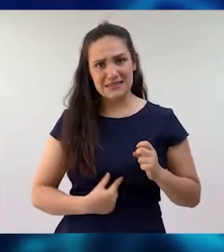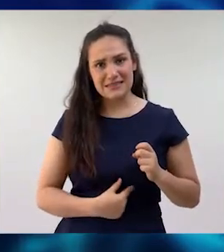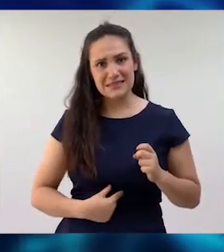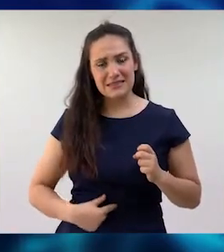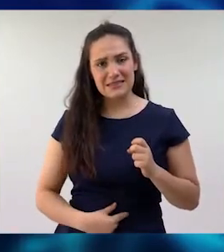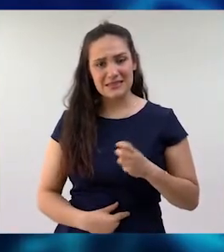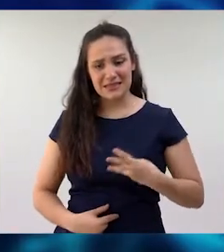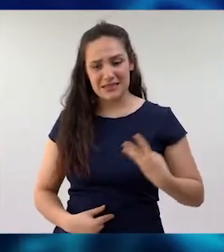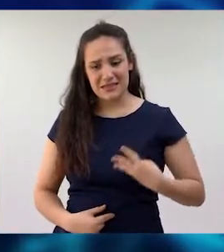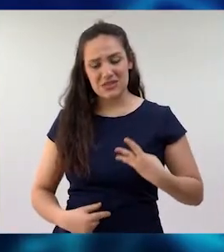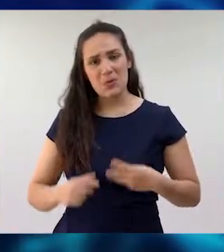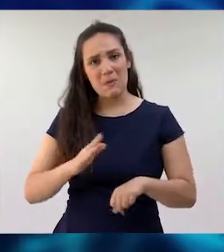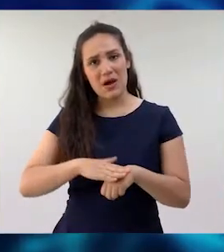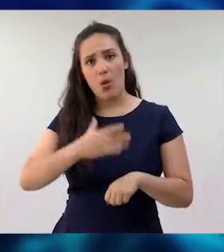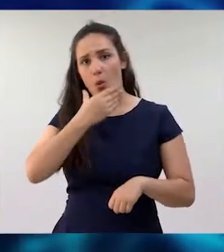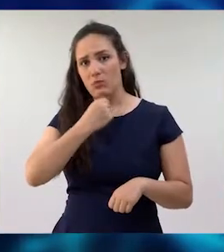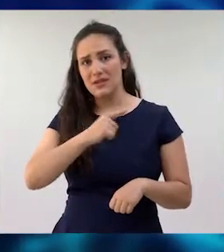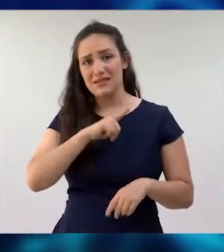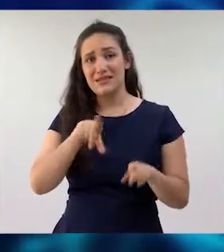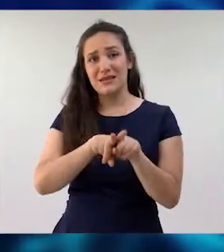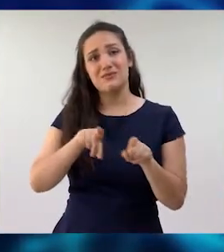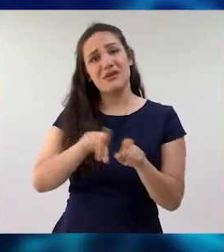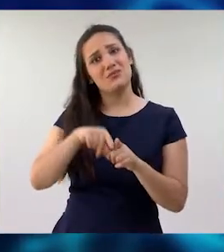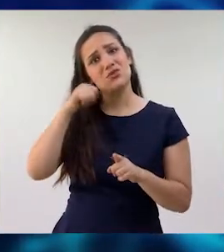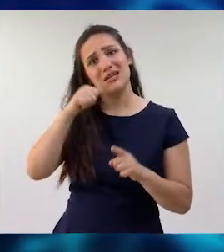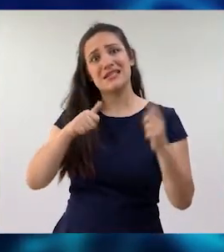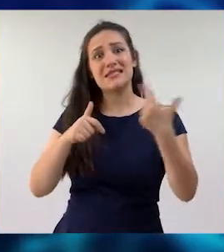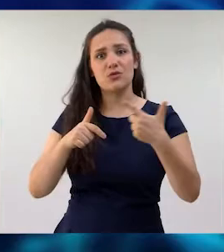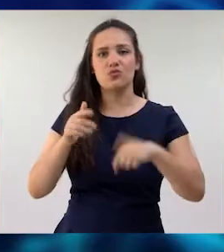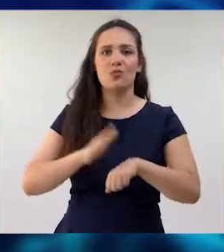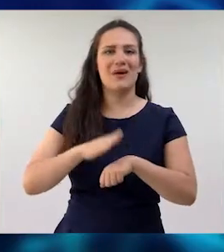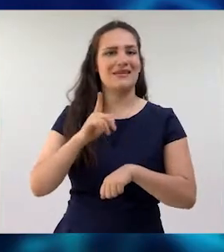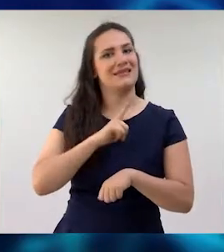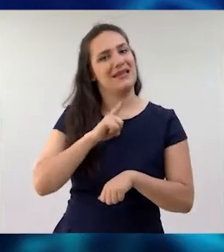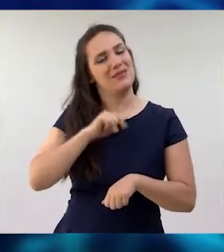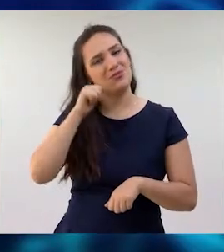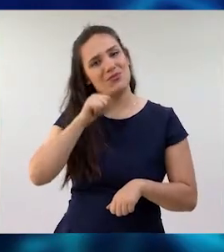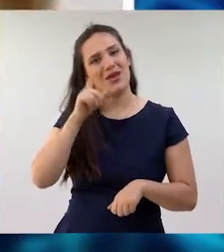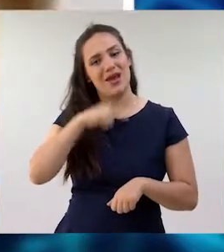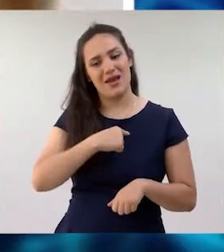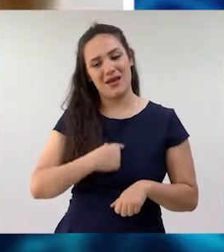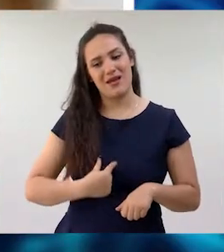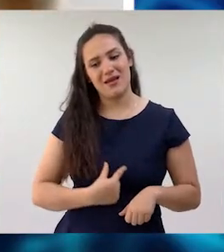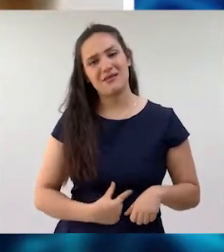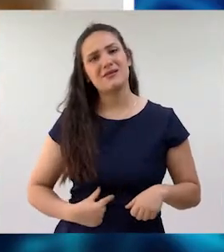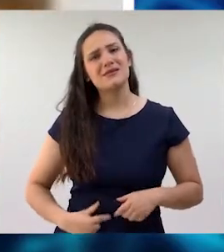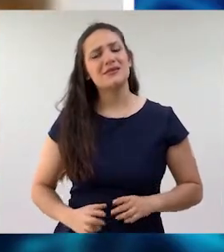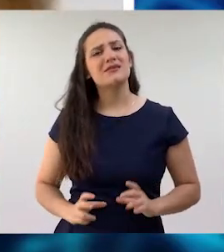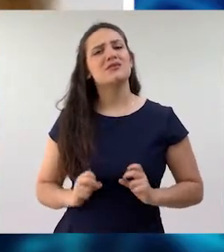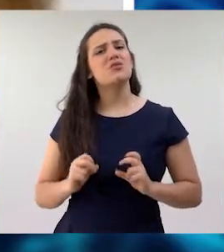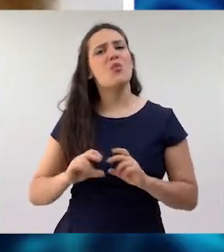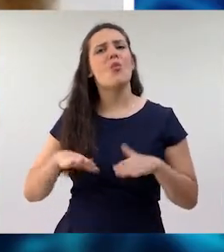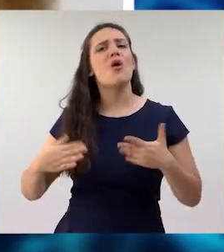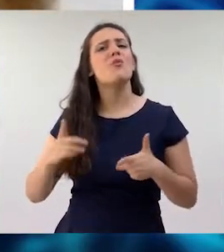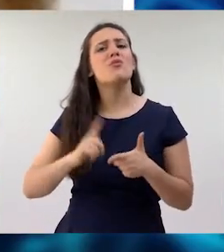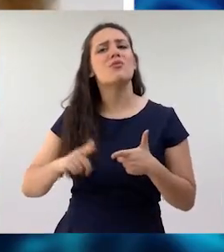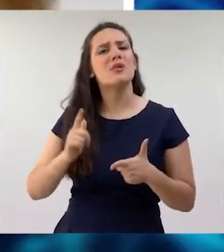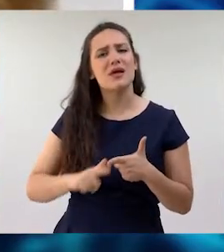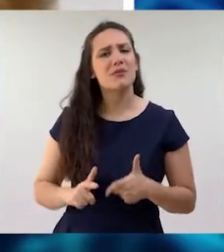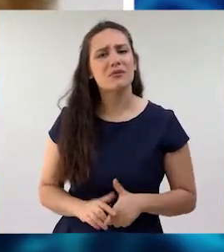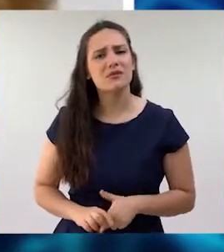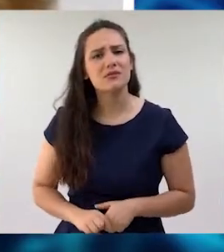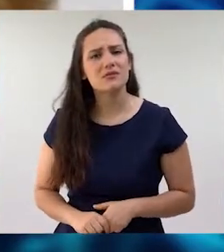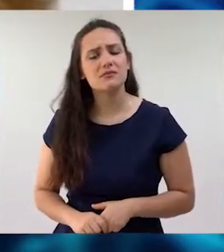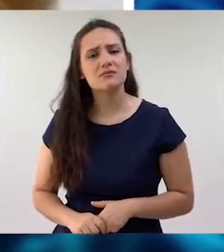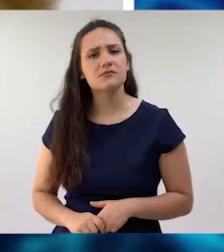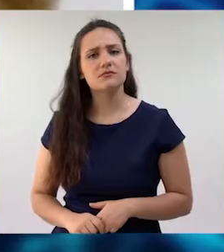os homens e o segundo entre as mulheres. Doutora, por que essa frequência tão grande? O que a gente está fazendo de errado? Eu queria que a